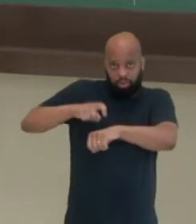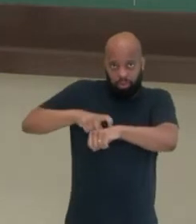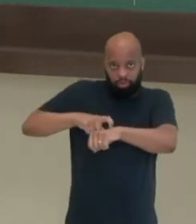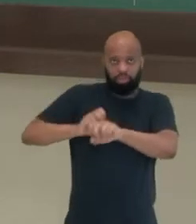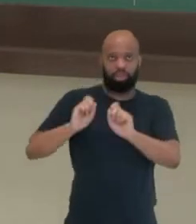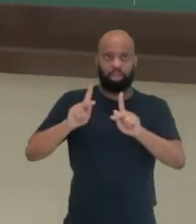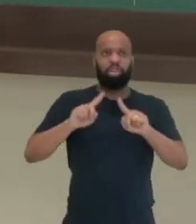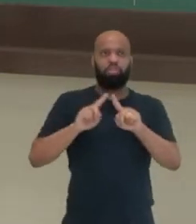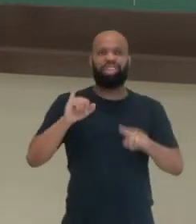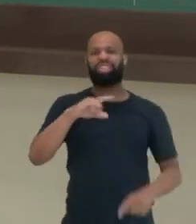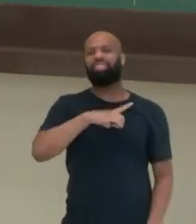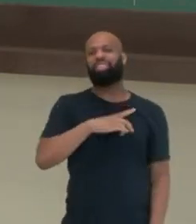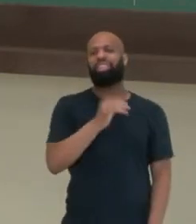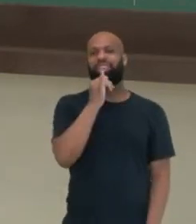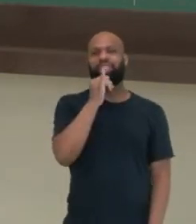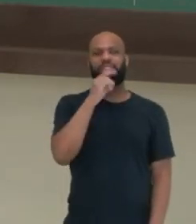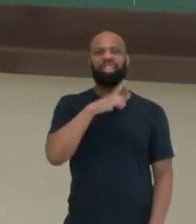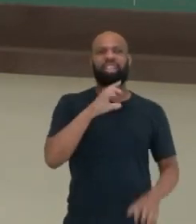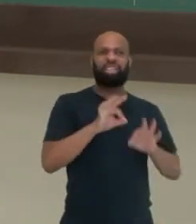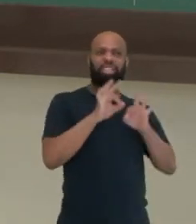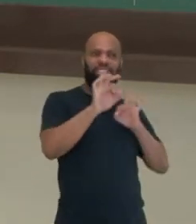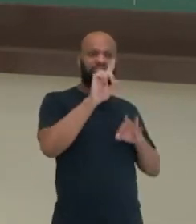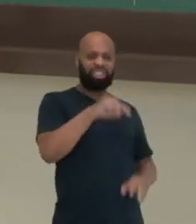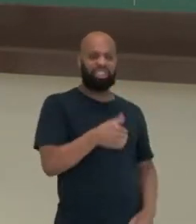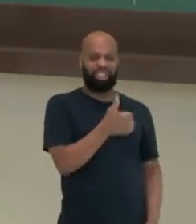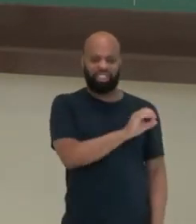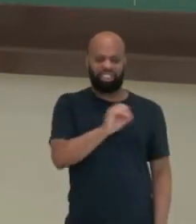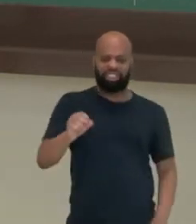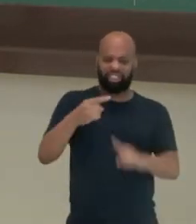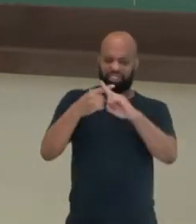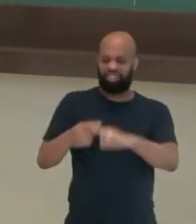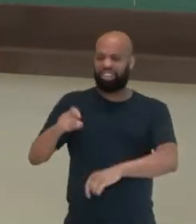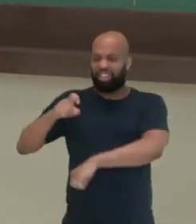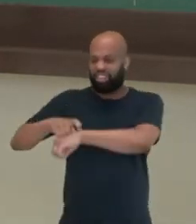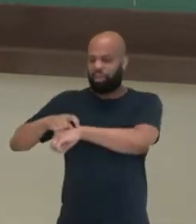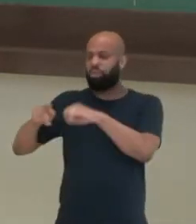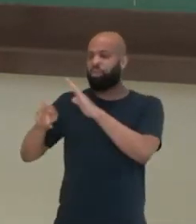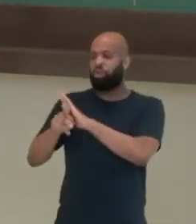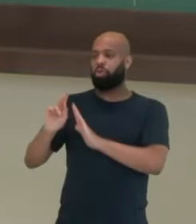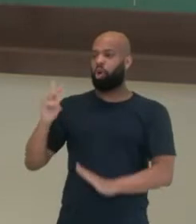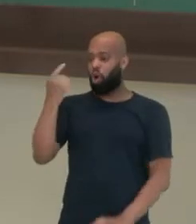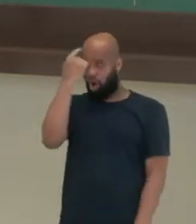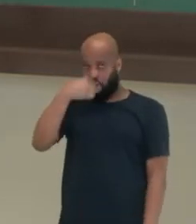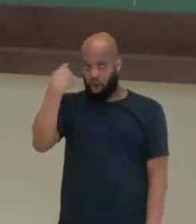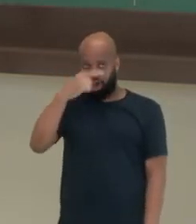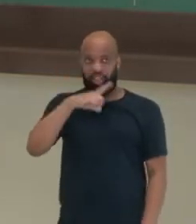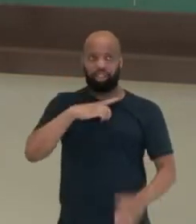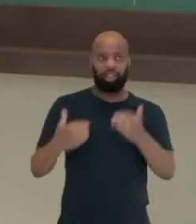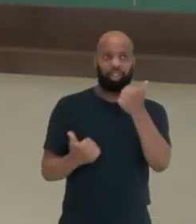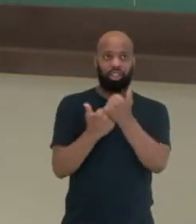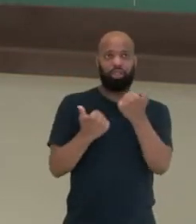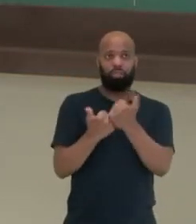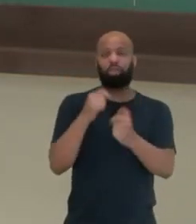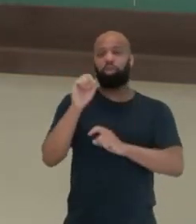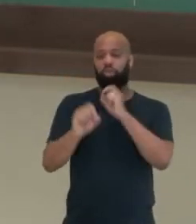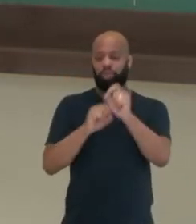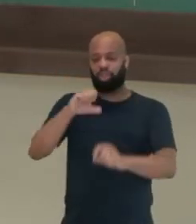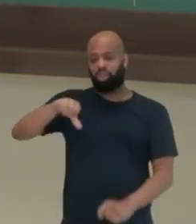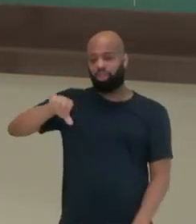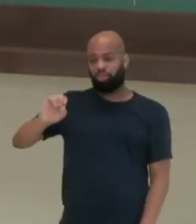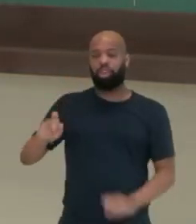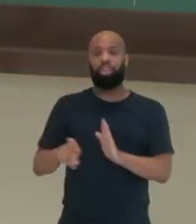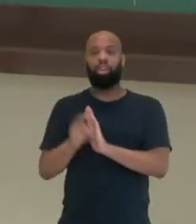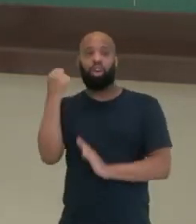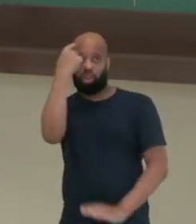Então, se eu tenho que a distância é 100 vezes o tempo em horas, eu tenho que substituir o 90 minutos em